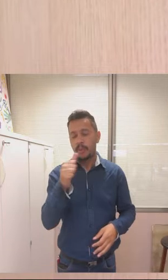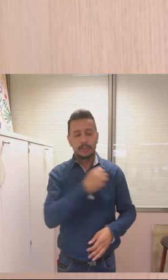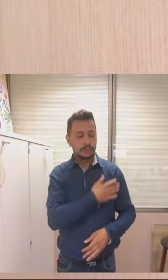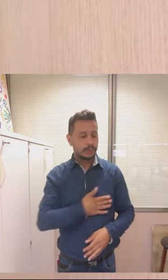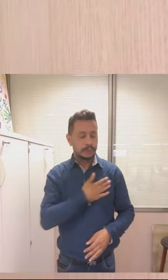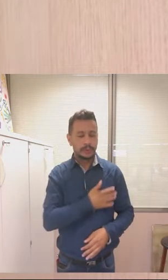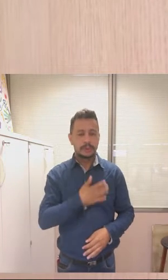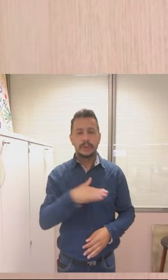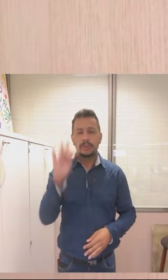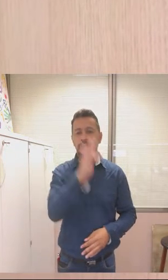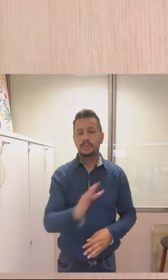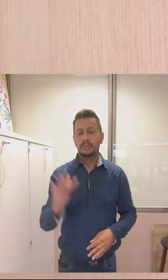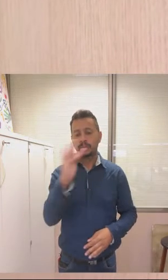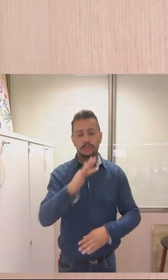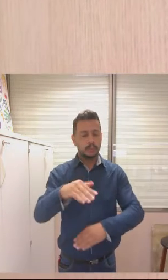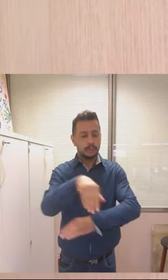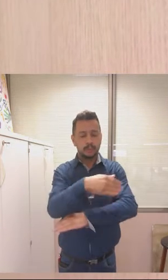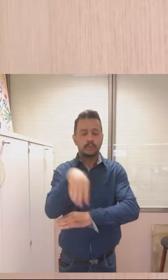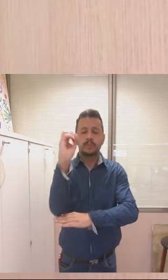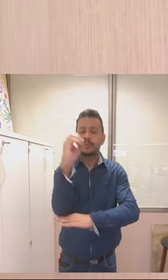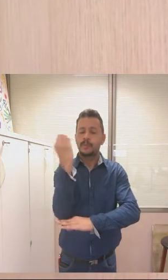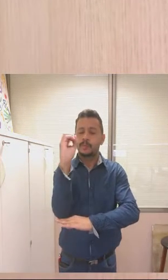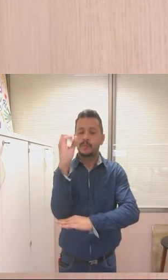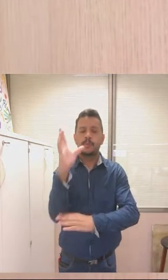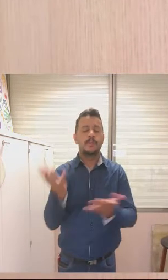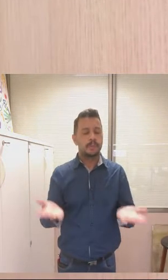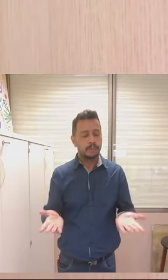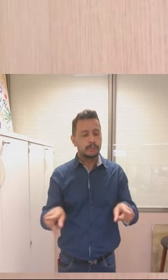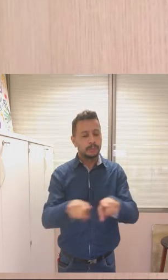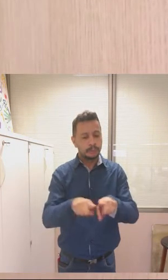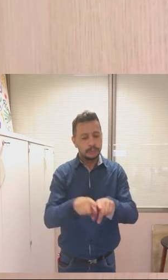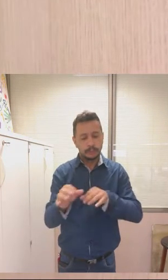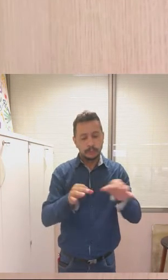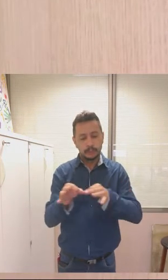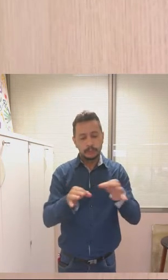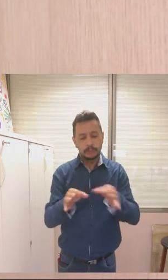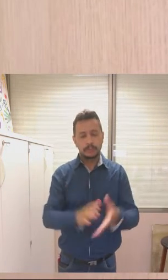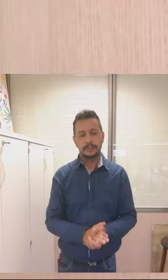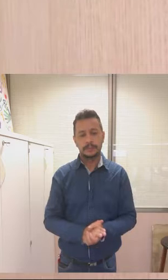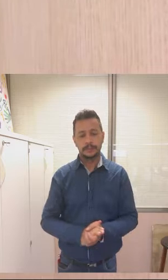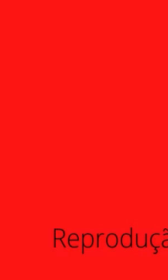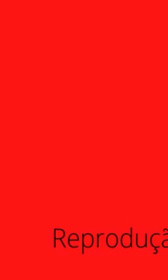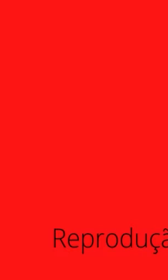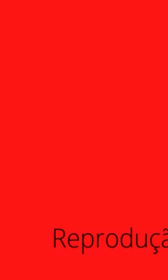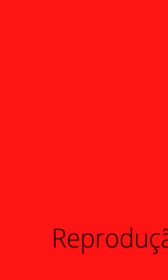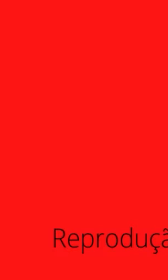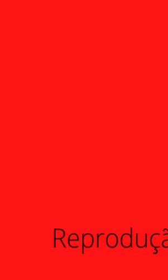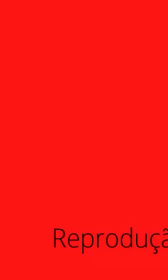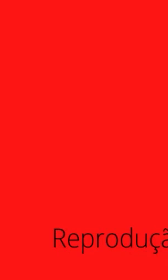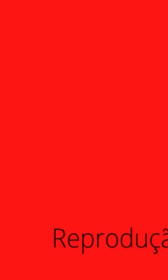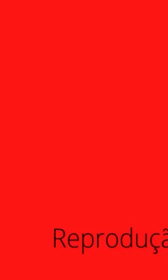do Largo de São Francisco da faculdade em ato em defesa do Estado democrático de direito